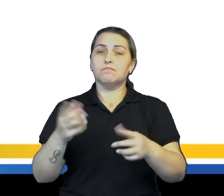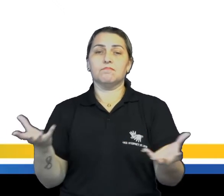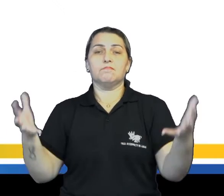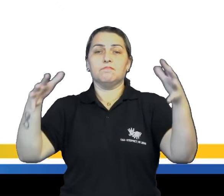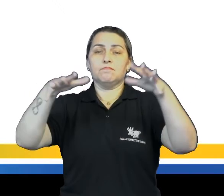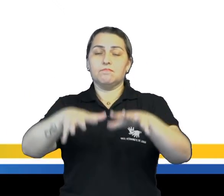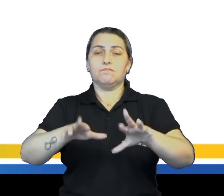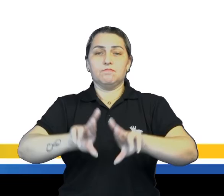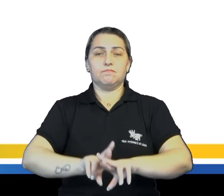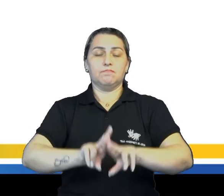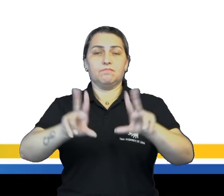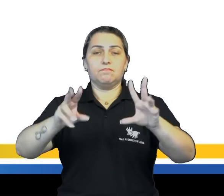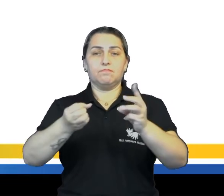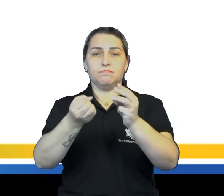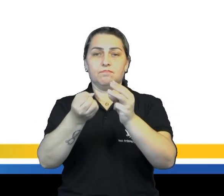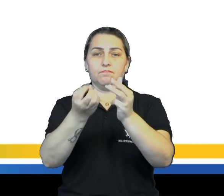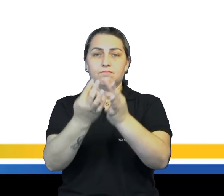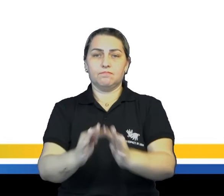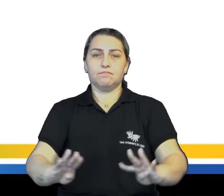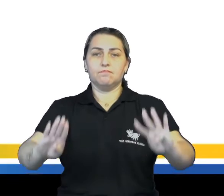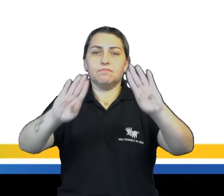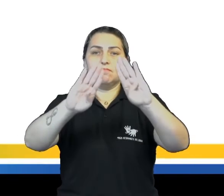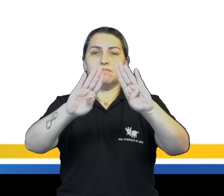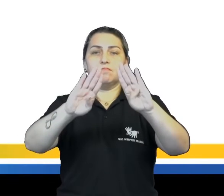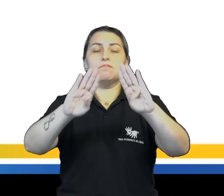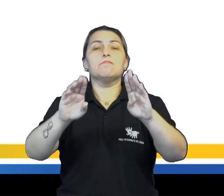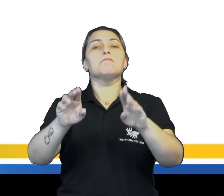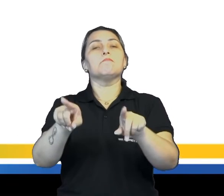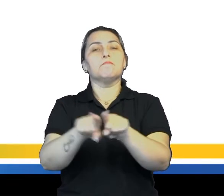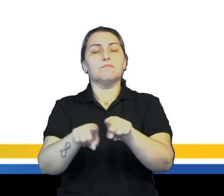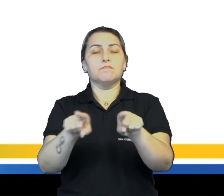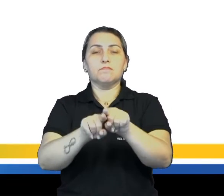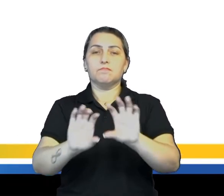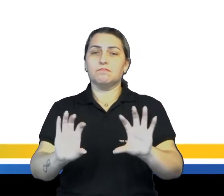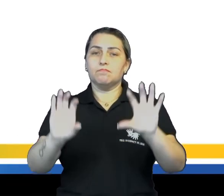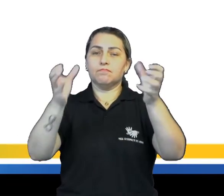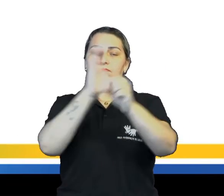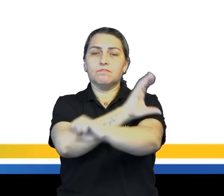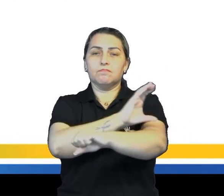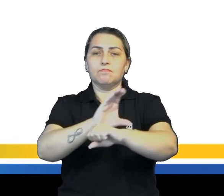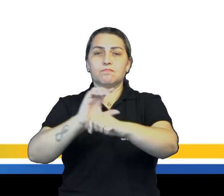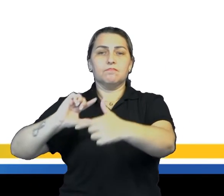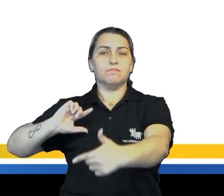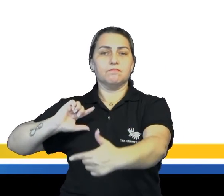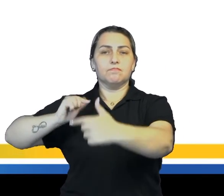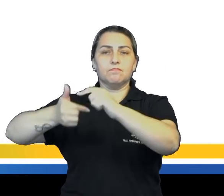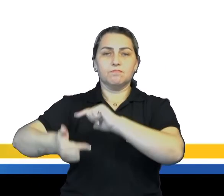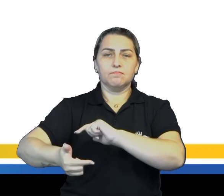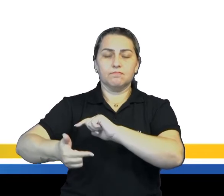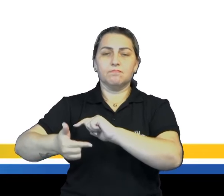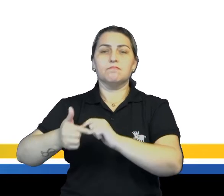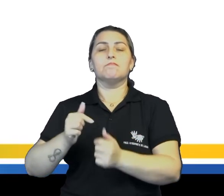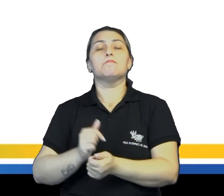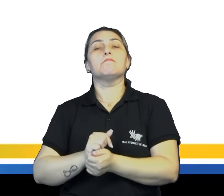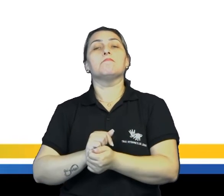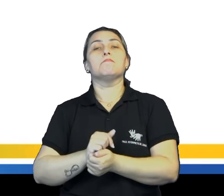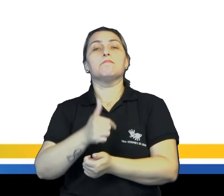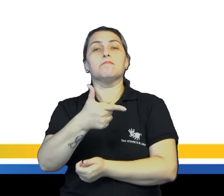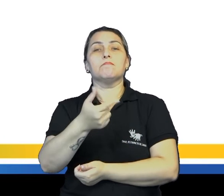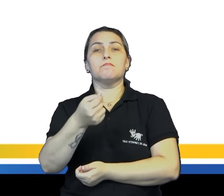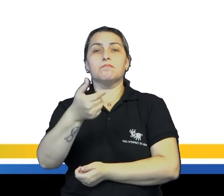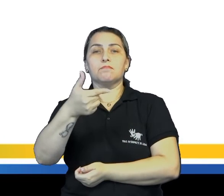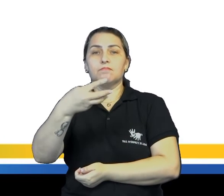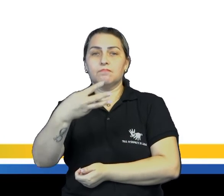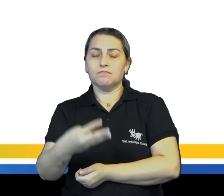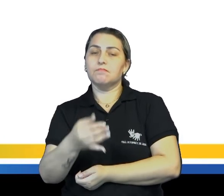das diferentes tribos, assim como o resgate e celebração das culturas tradicionais. A edição dos Jogos de 2003,